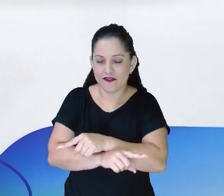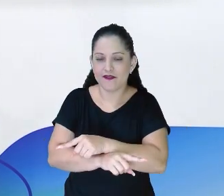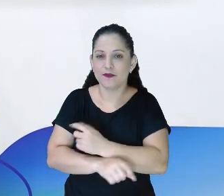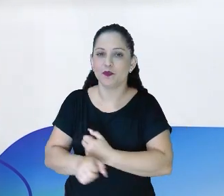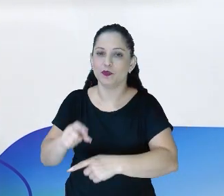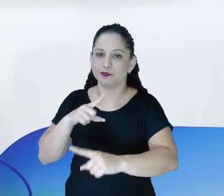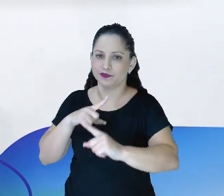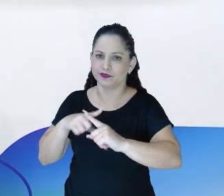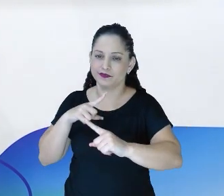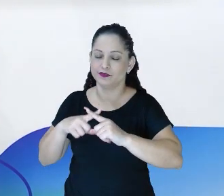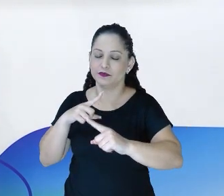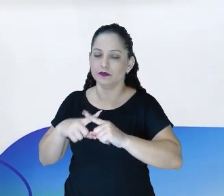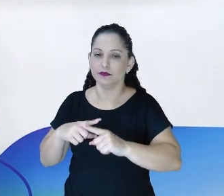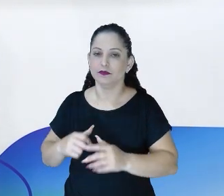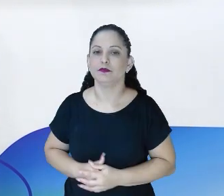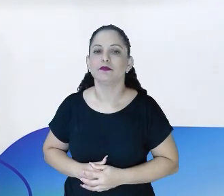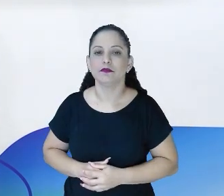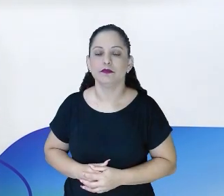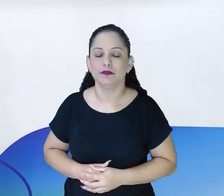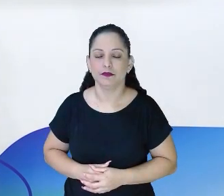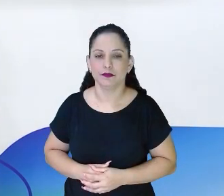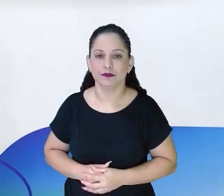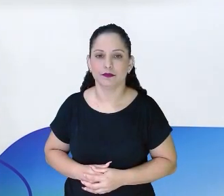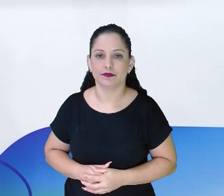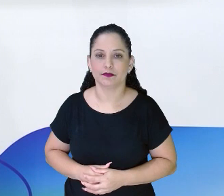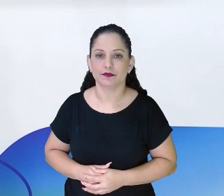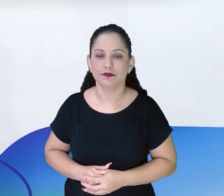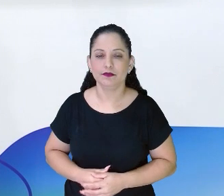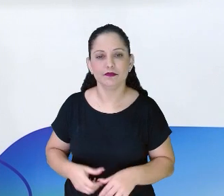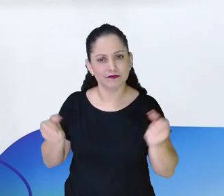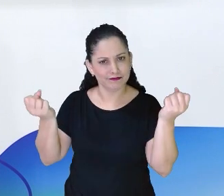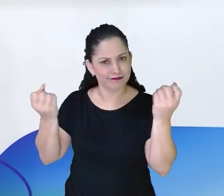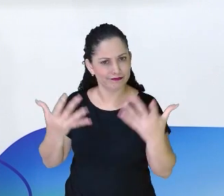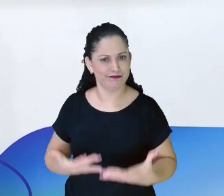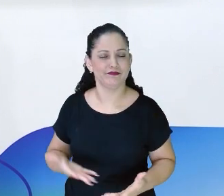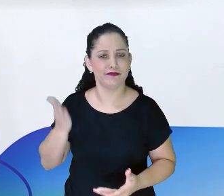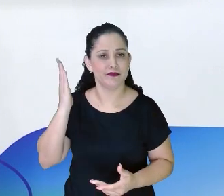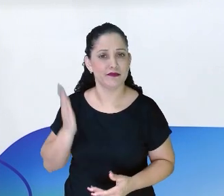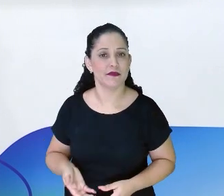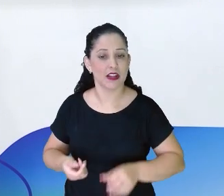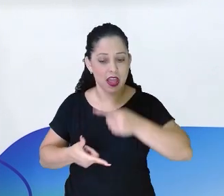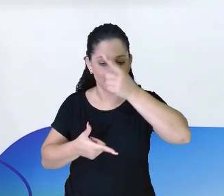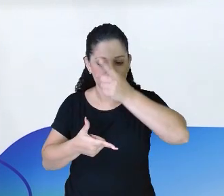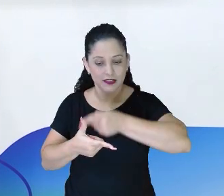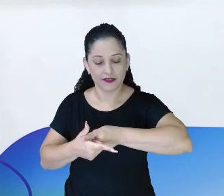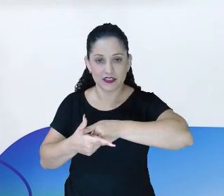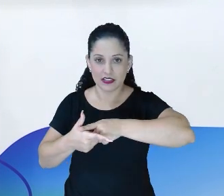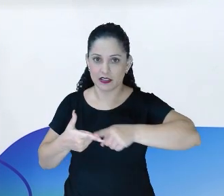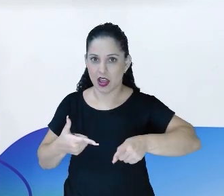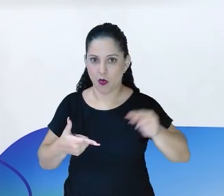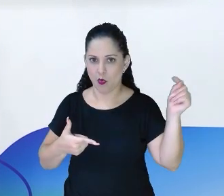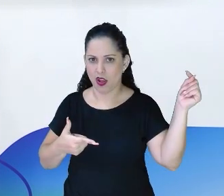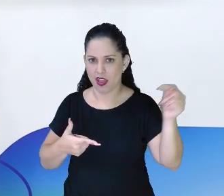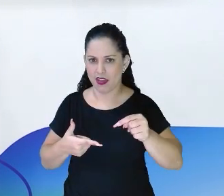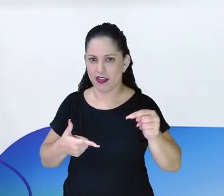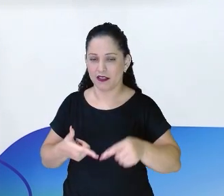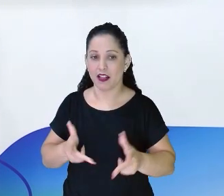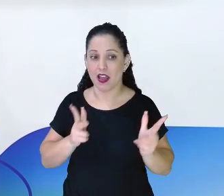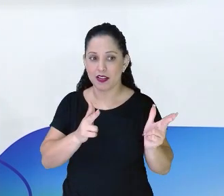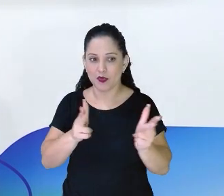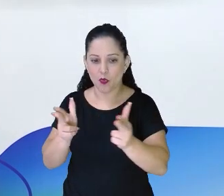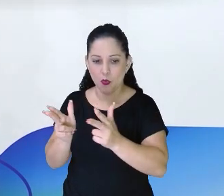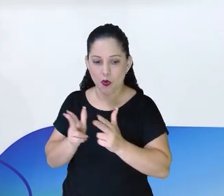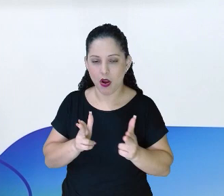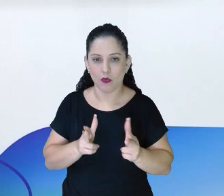multiplicação. Como assim? Eu não disse que a minha divisão, ela de forma igual, tinha